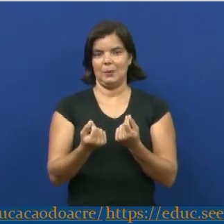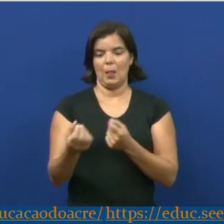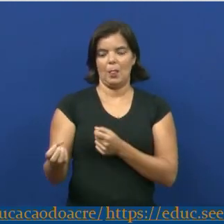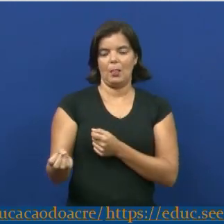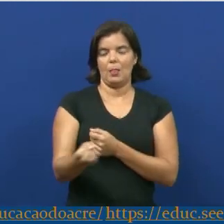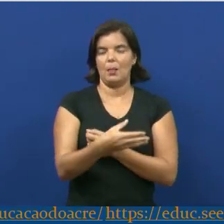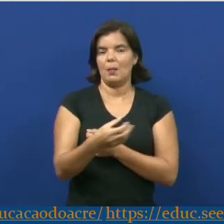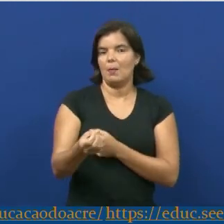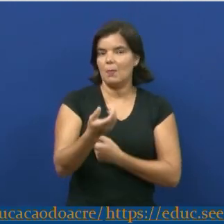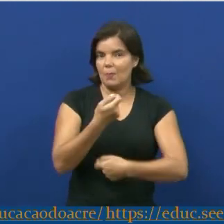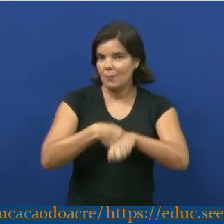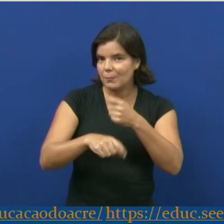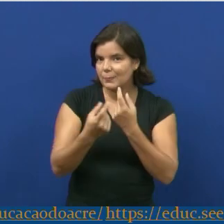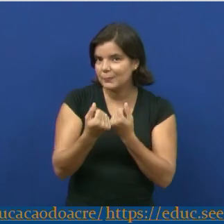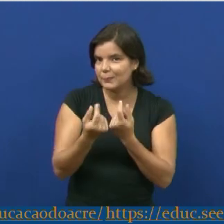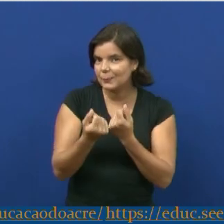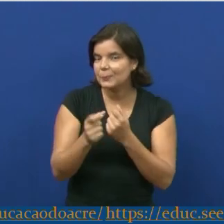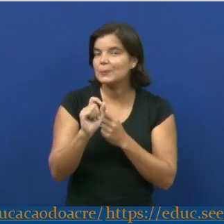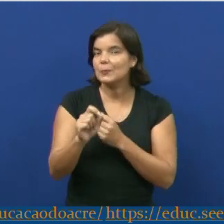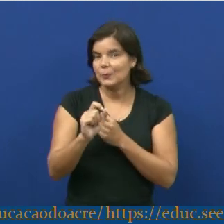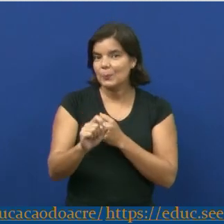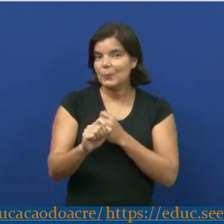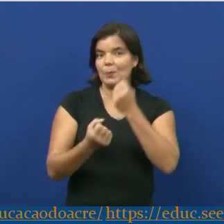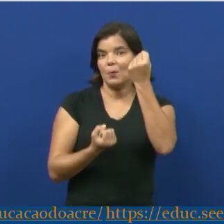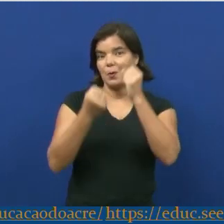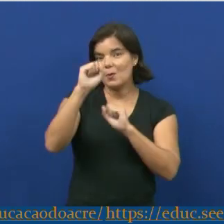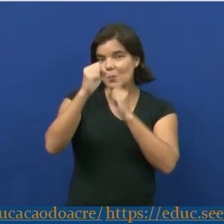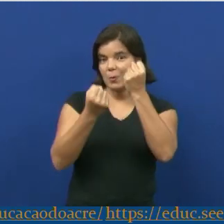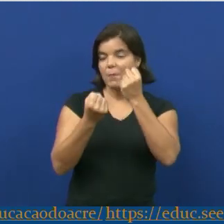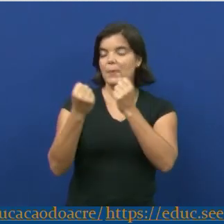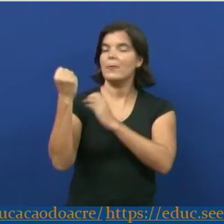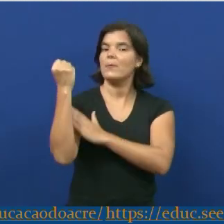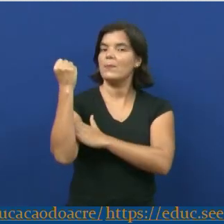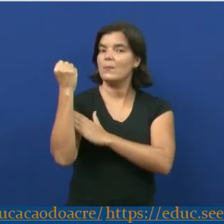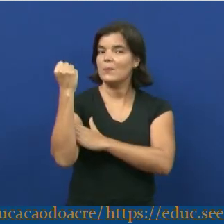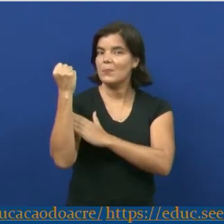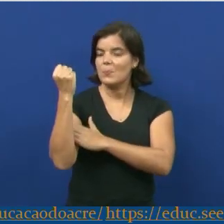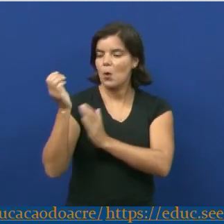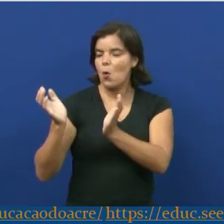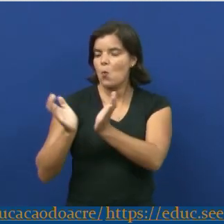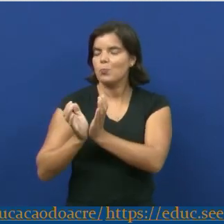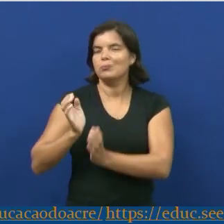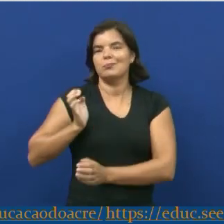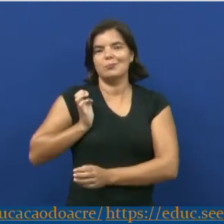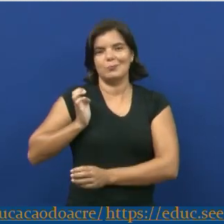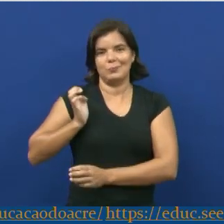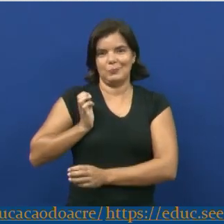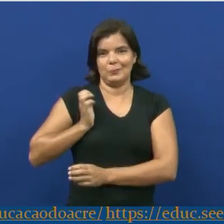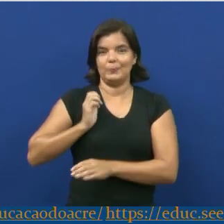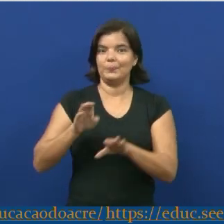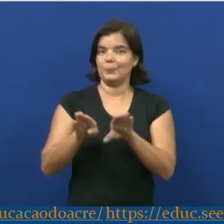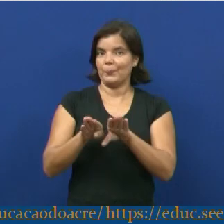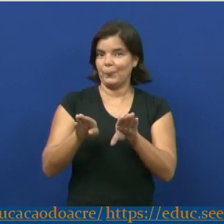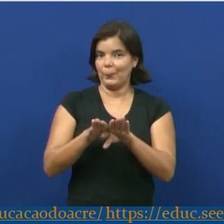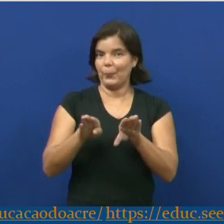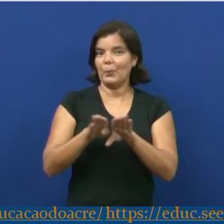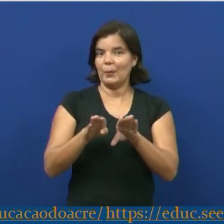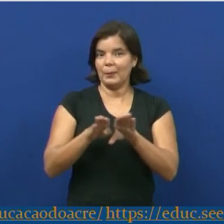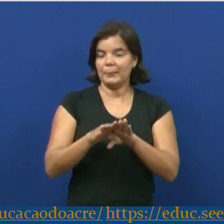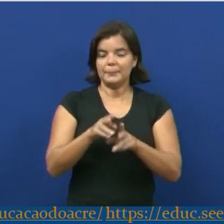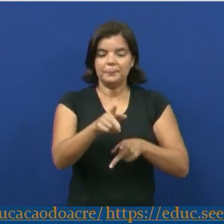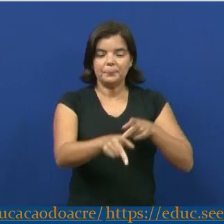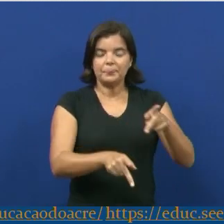nova atividade econômica, que vai ser a indústria têxtil, vai fortalecer a classe burguesa e também uma camada